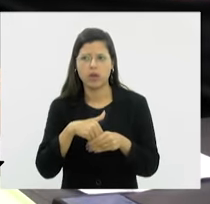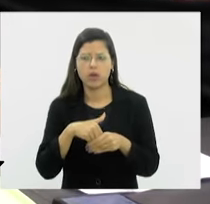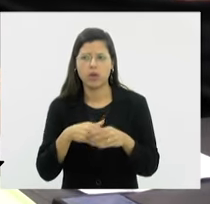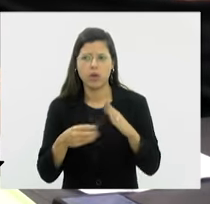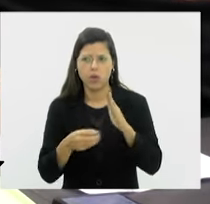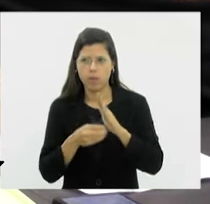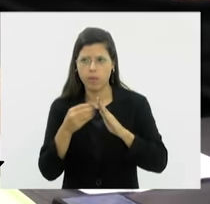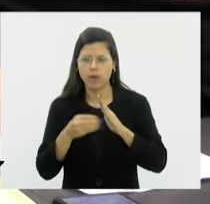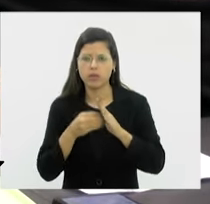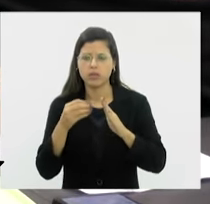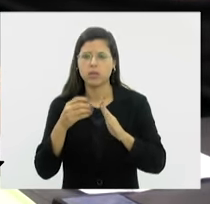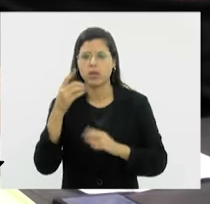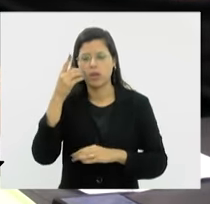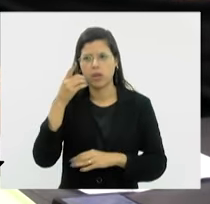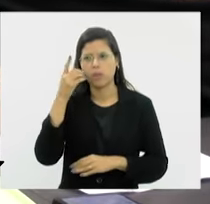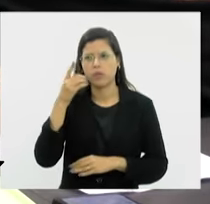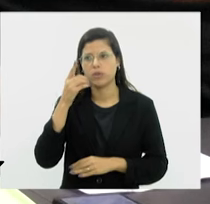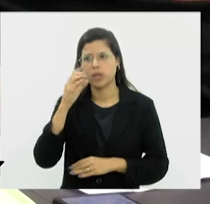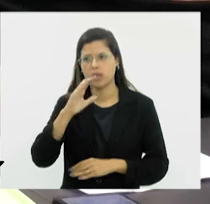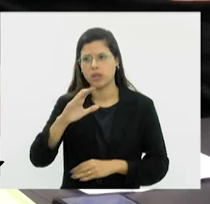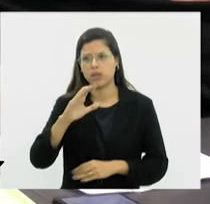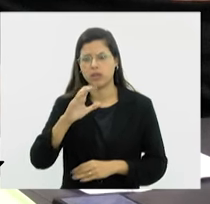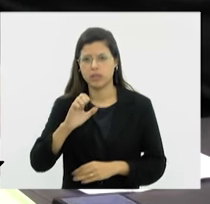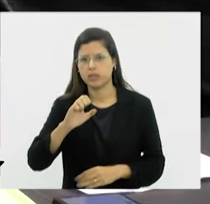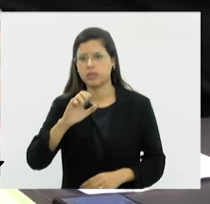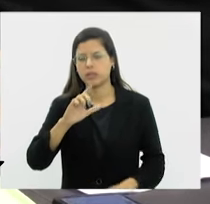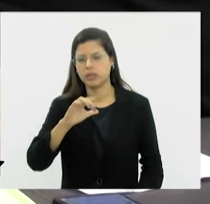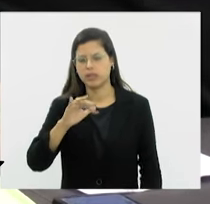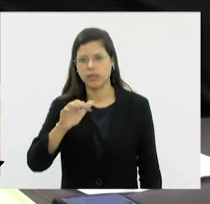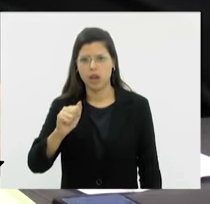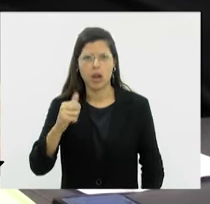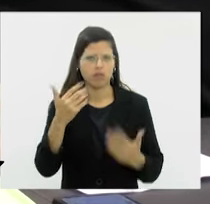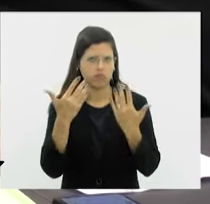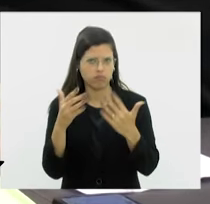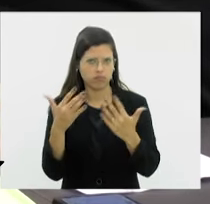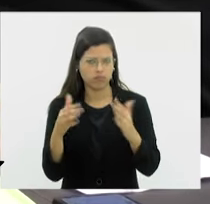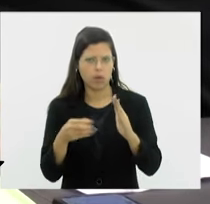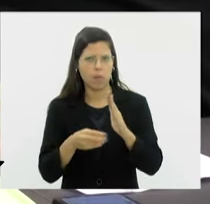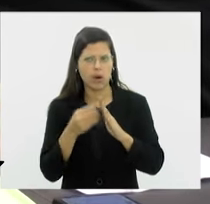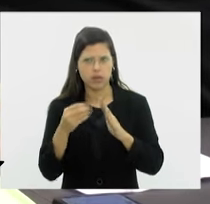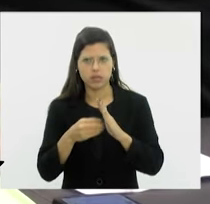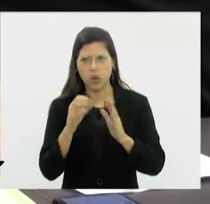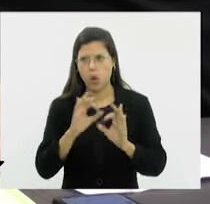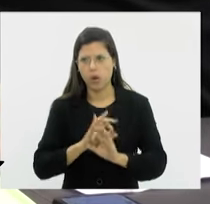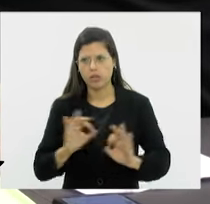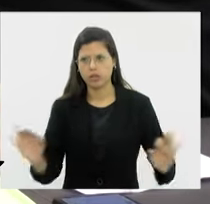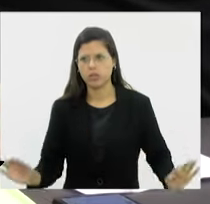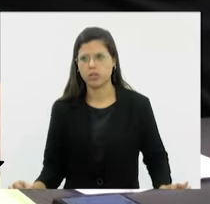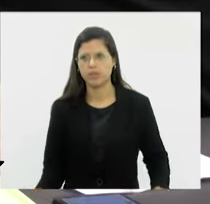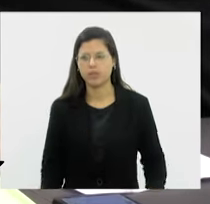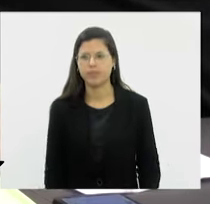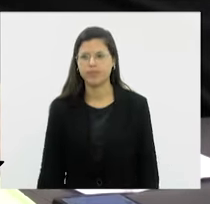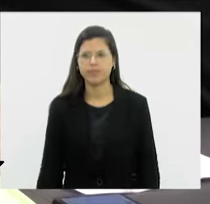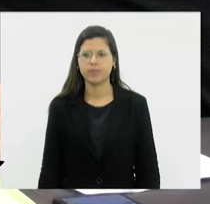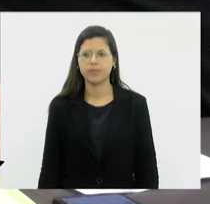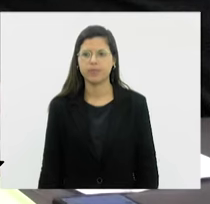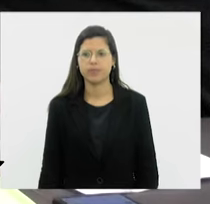da deputada Célia Jordão, parabenizando esse seu parecer muito pertinente. Eu diria,